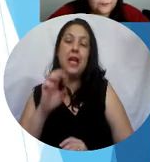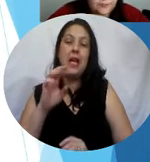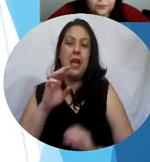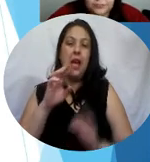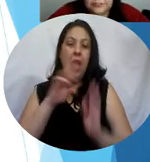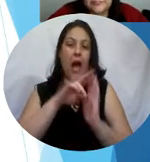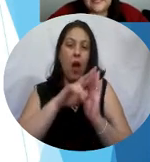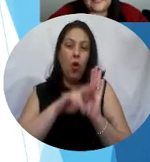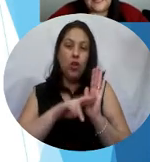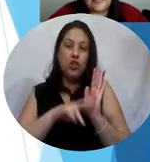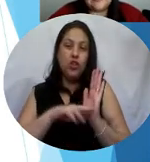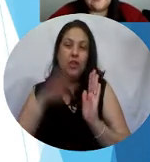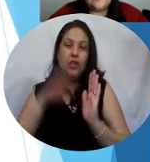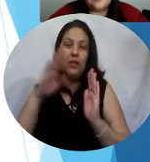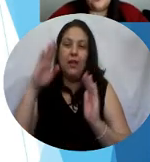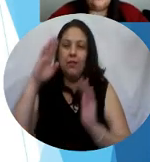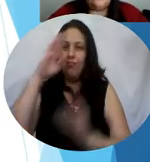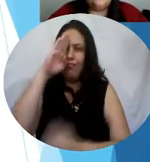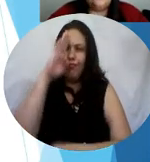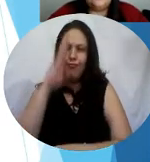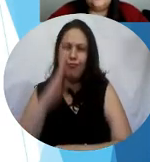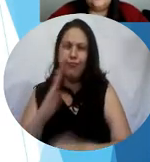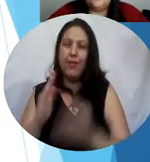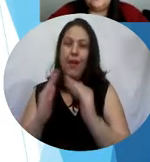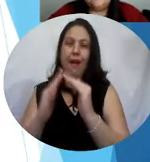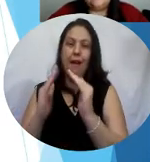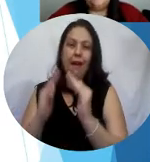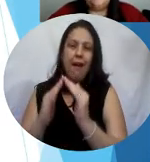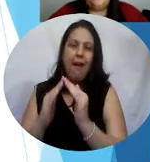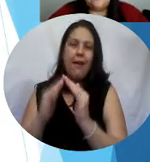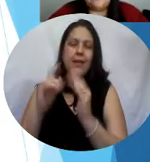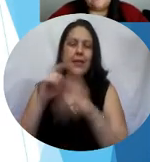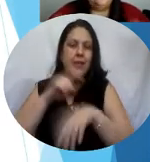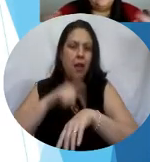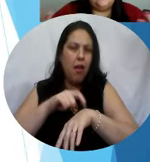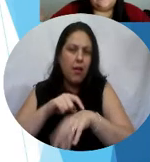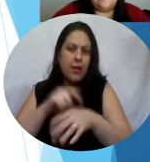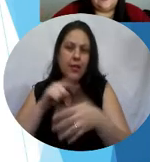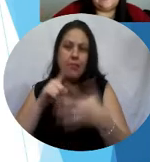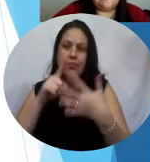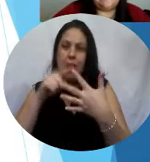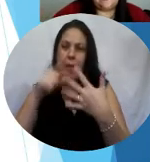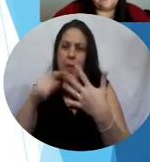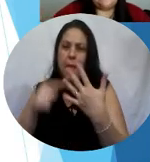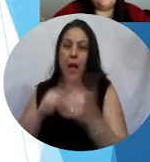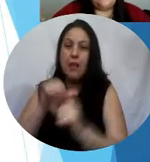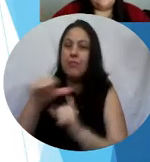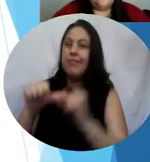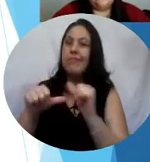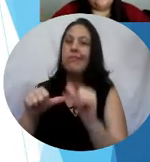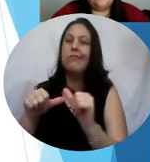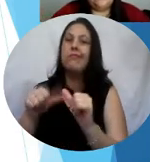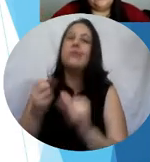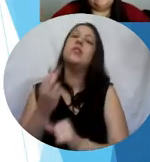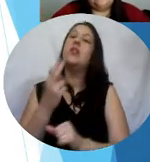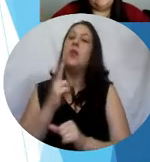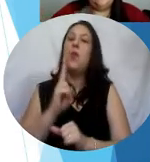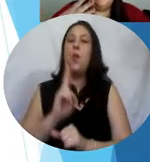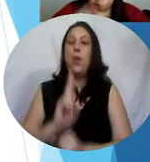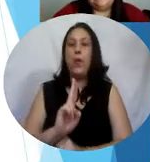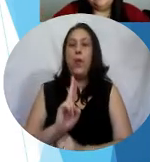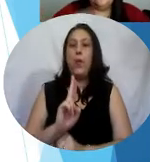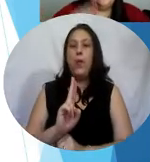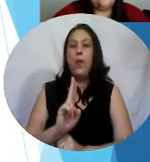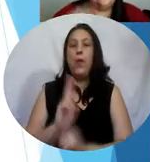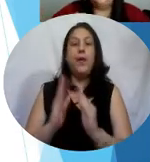quando mudamos a rotina da casa, quando mudamos, por exemplo, durante a missa. Às vezes a gente tem